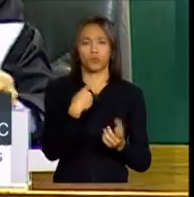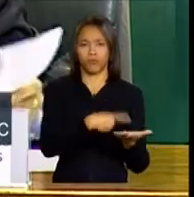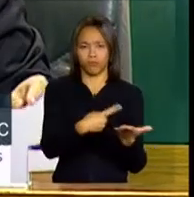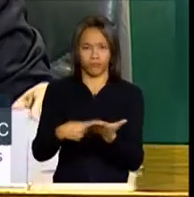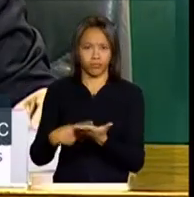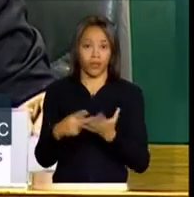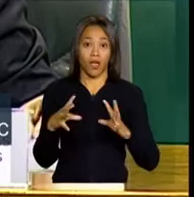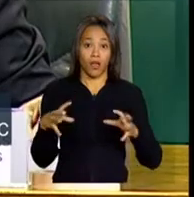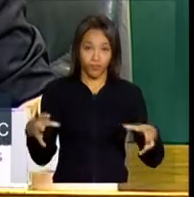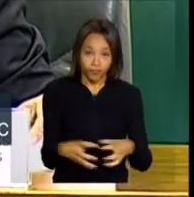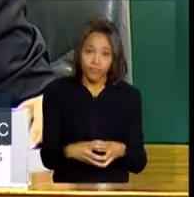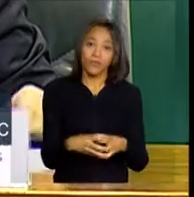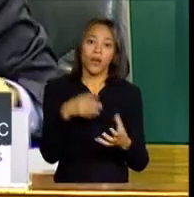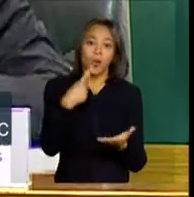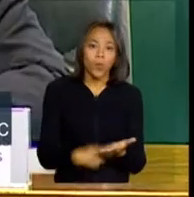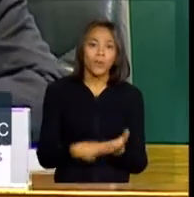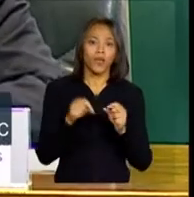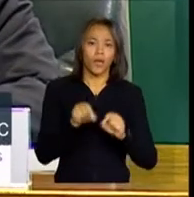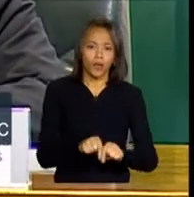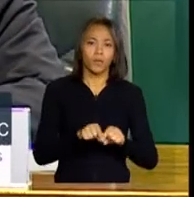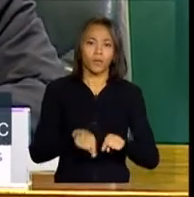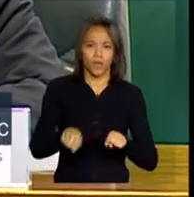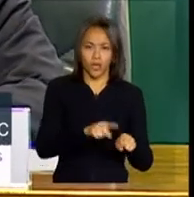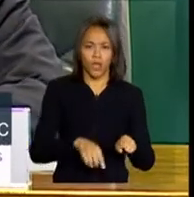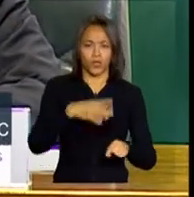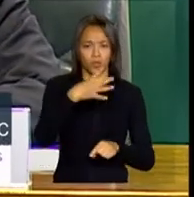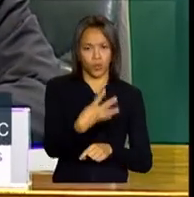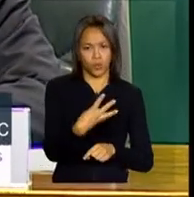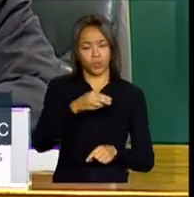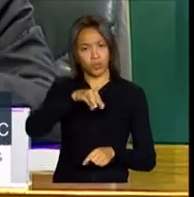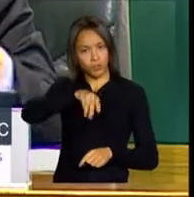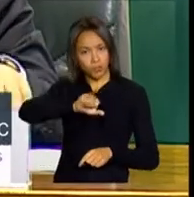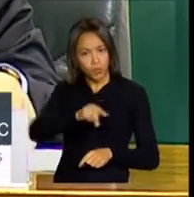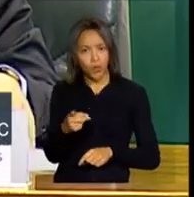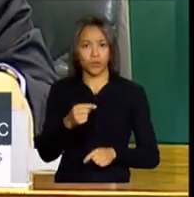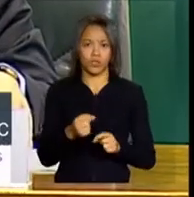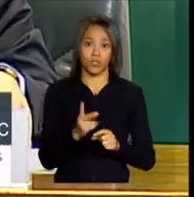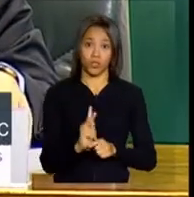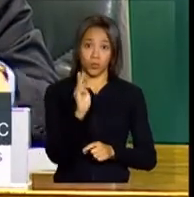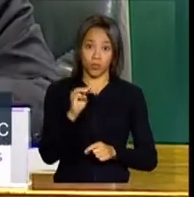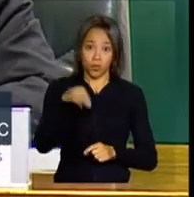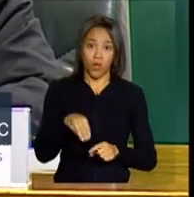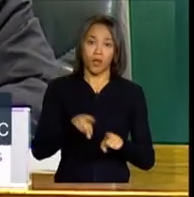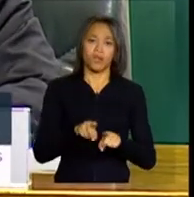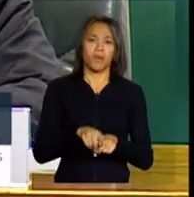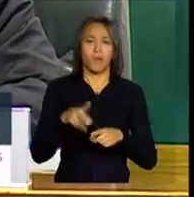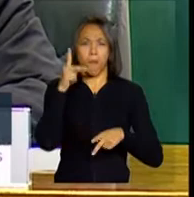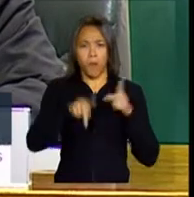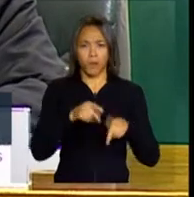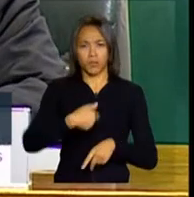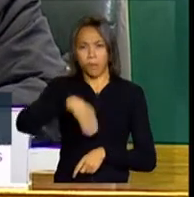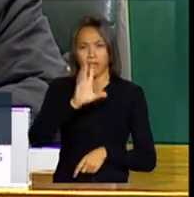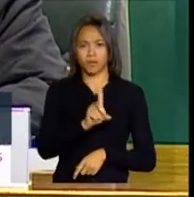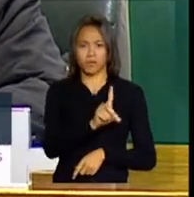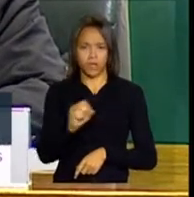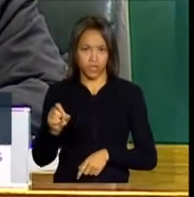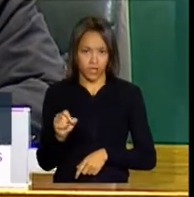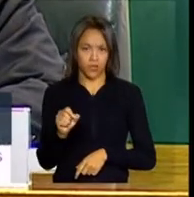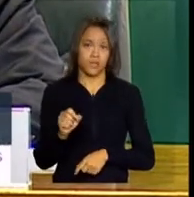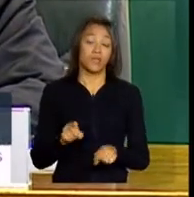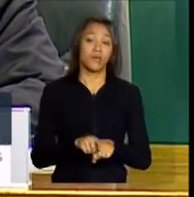simultaneamente territórios superior 2 milhões de quilômetros quadrados população acima de 100 milhões de habitantes